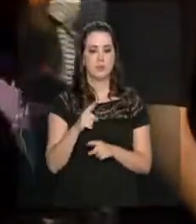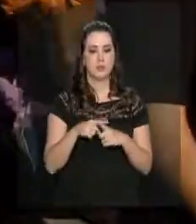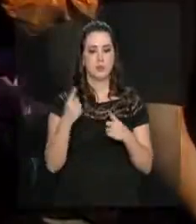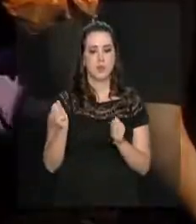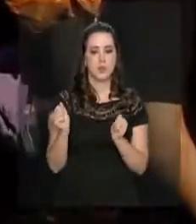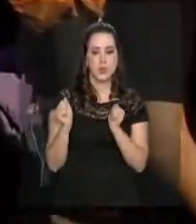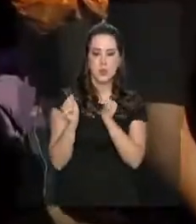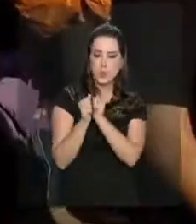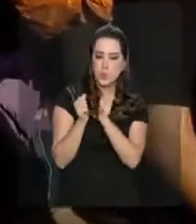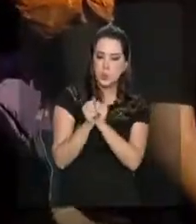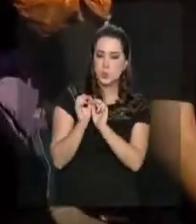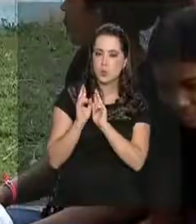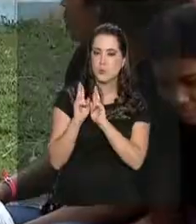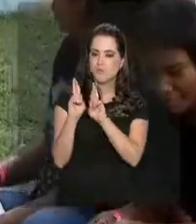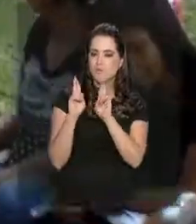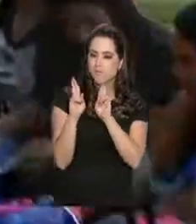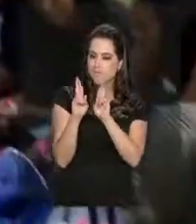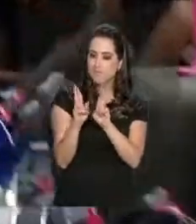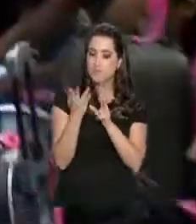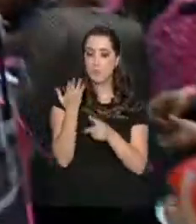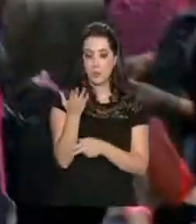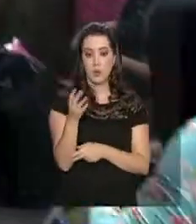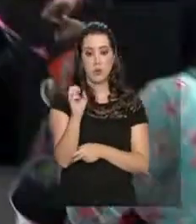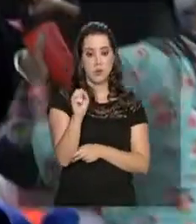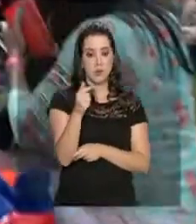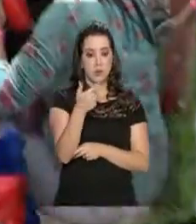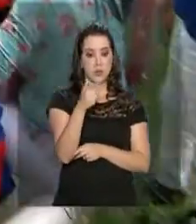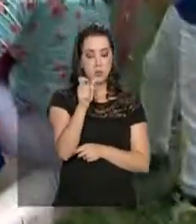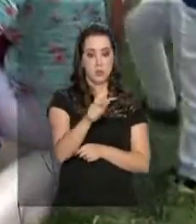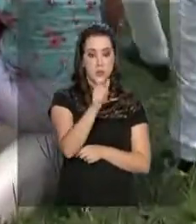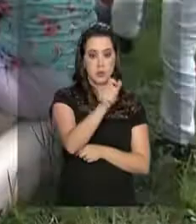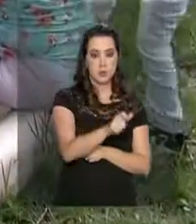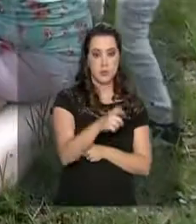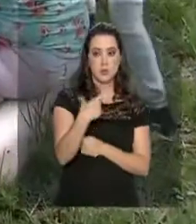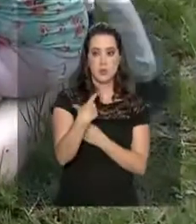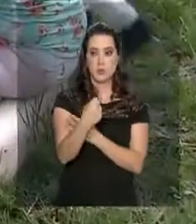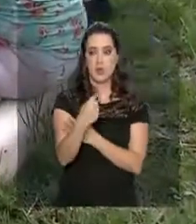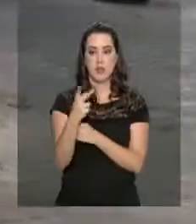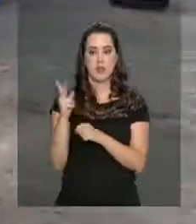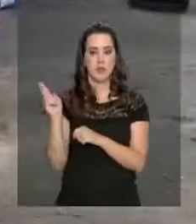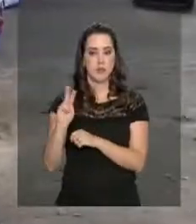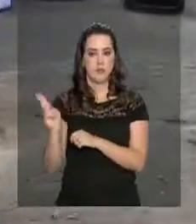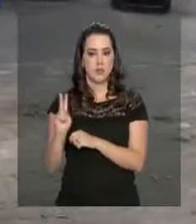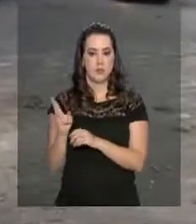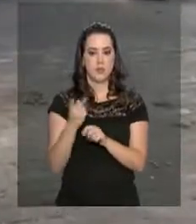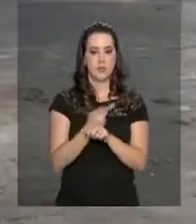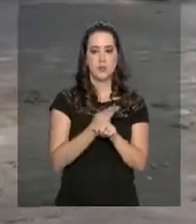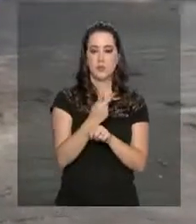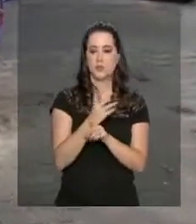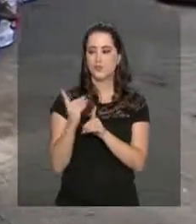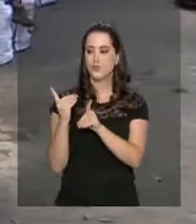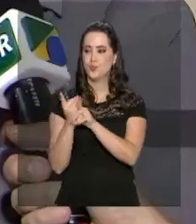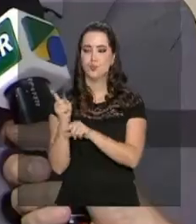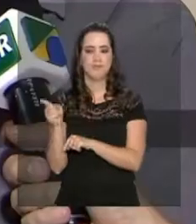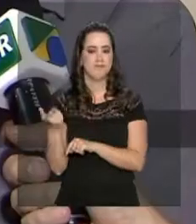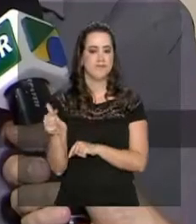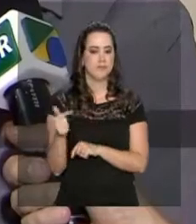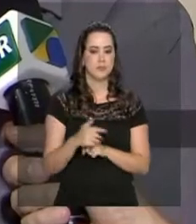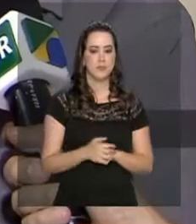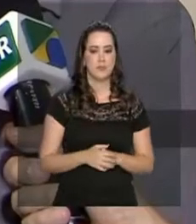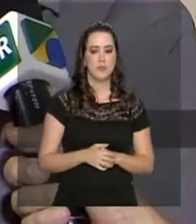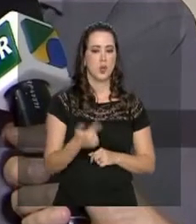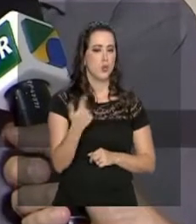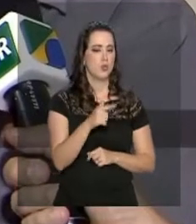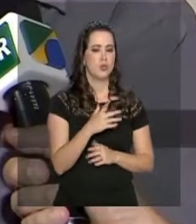vem carregada de esperança esses 82 venezuelanos deixaram o país em busca daquilo que não encontram por lá mas eu gostaria